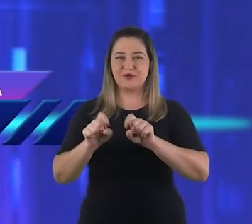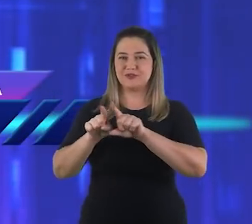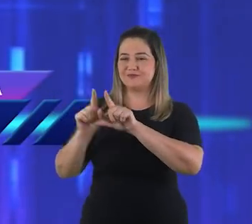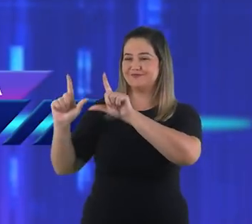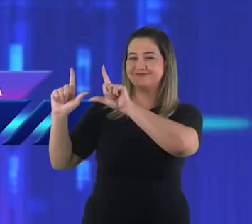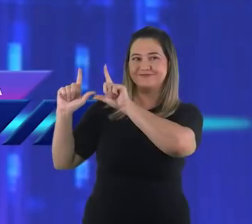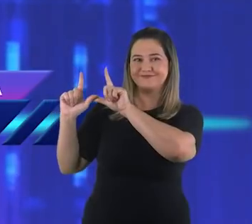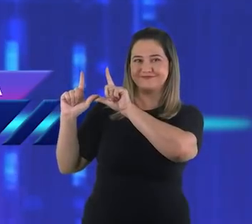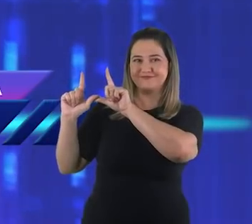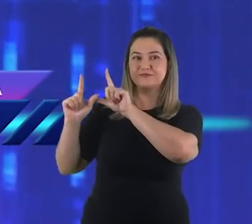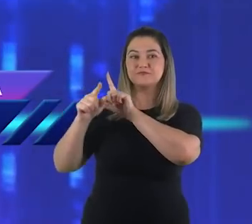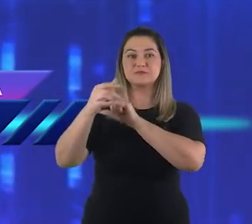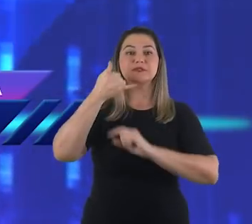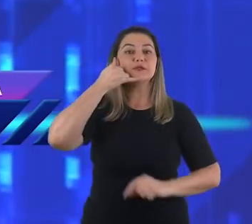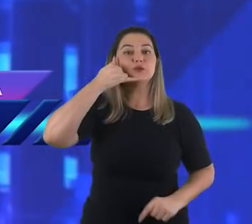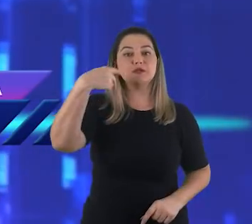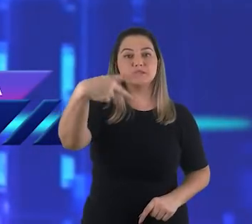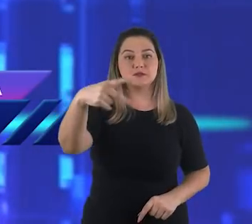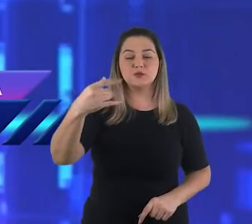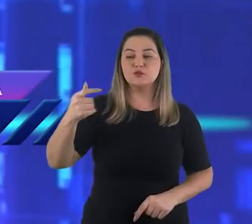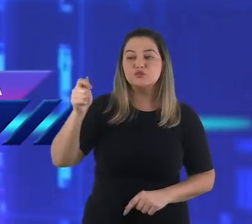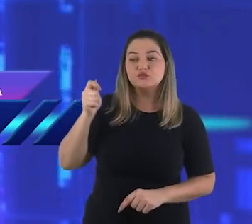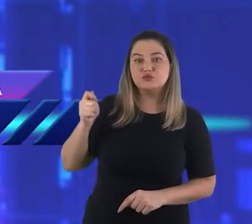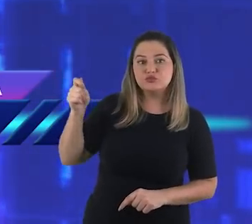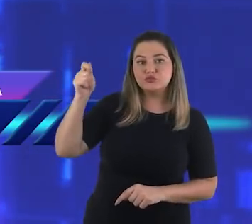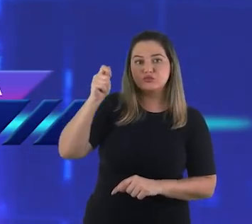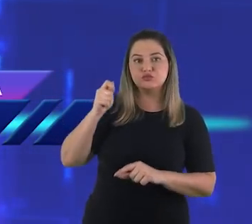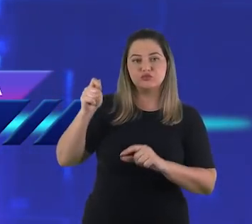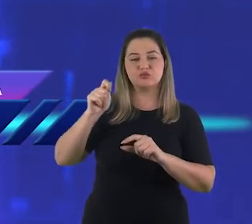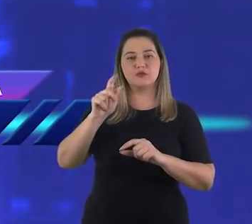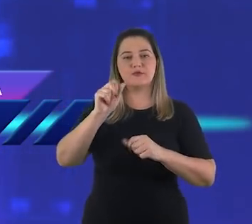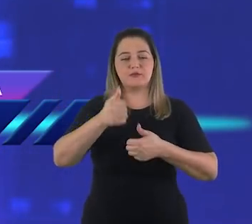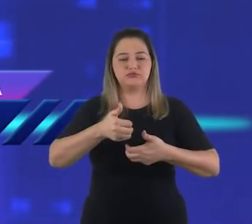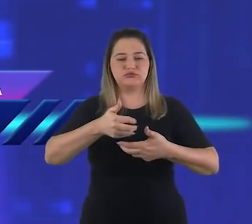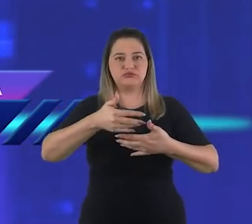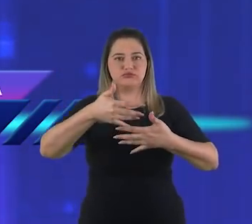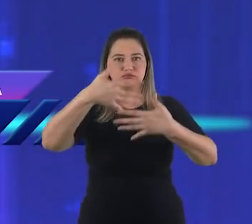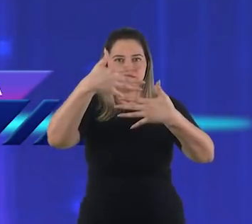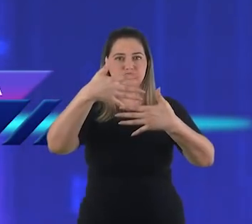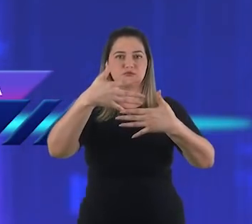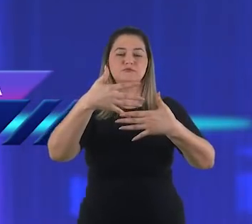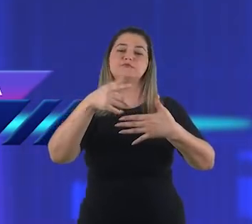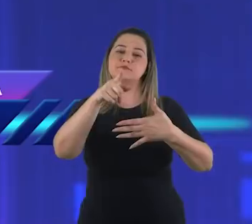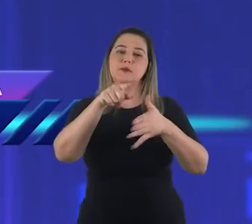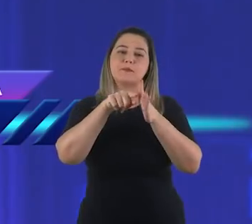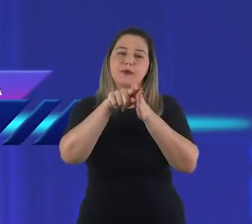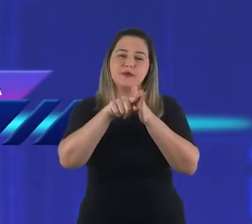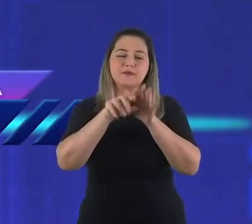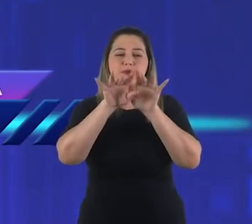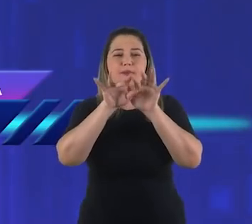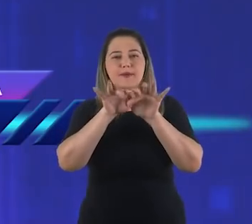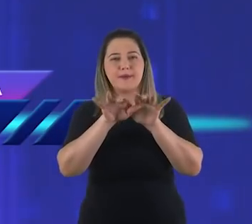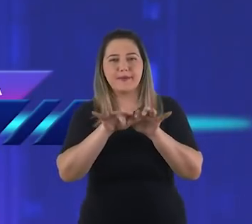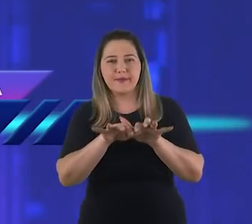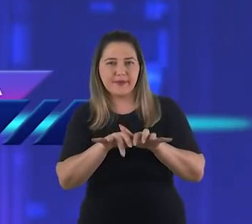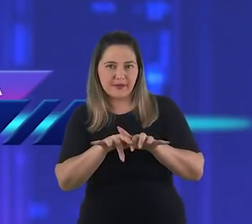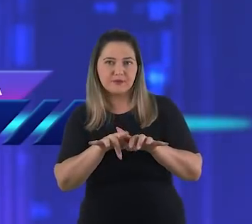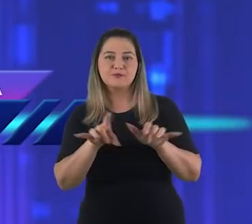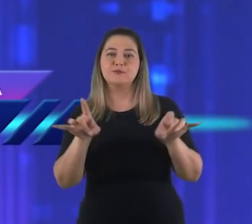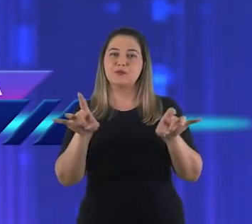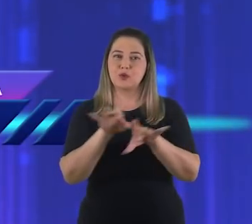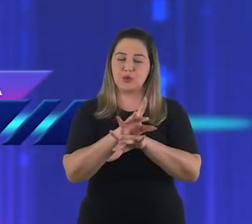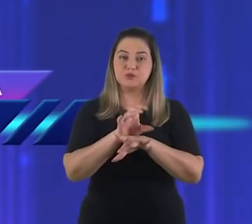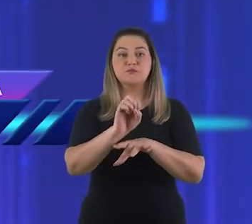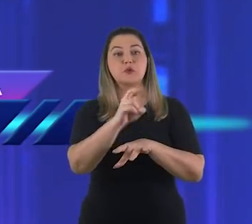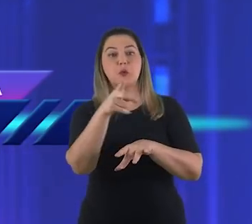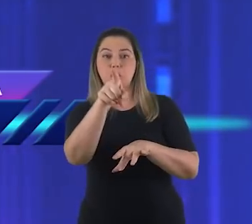seu celular para o QR Code que aparece agora aí na tela. É só colocar a sua câmera aí, você vai ser levado para o nosso site e lá você